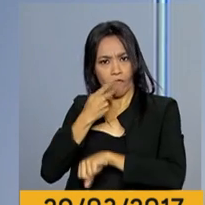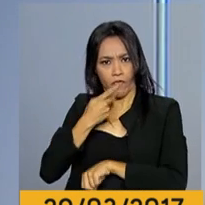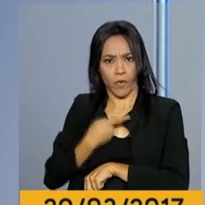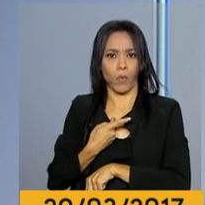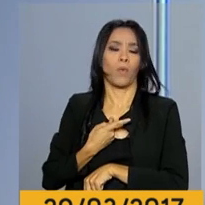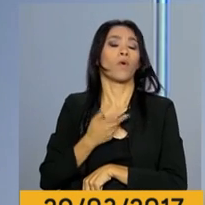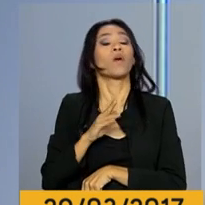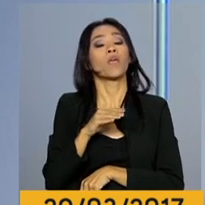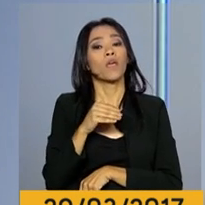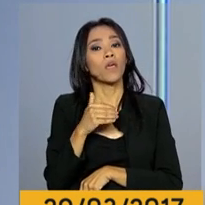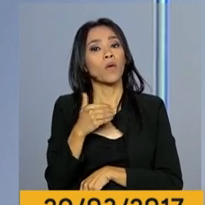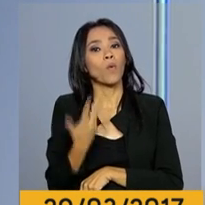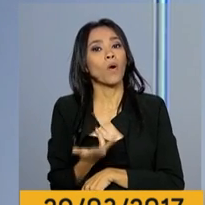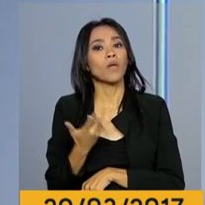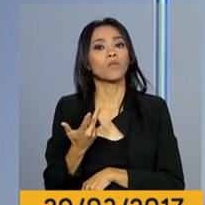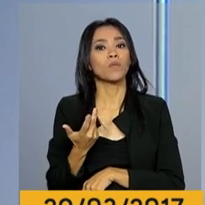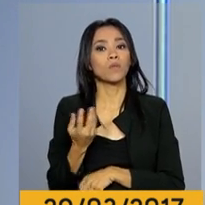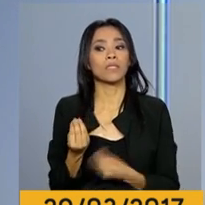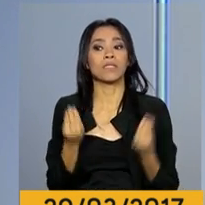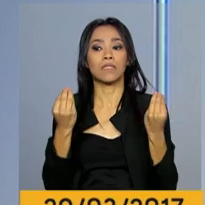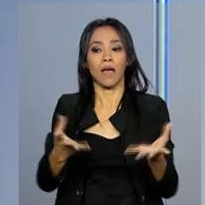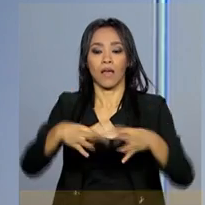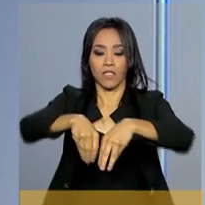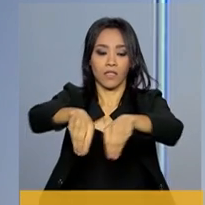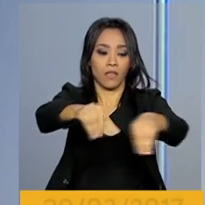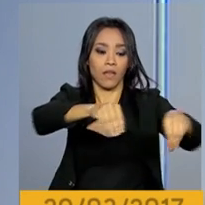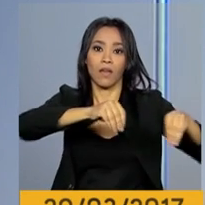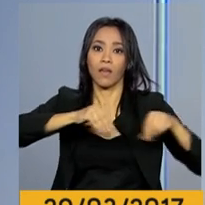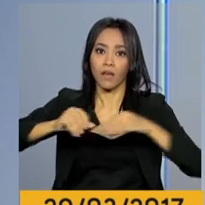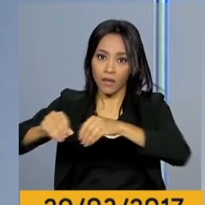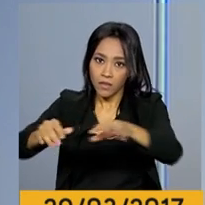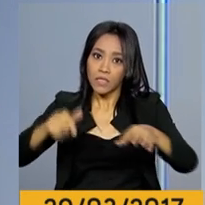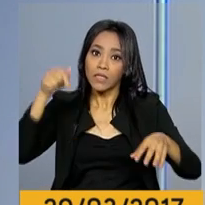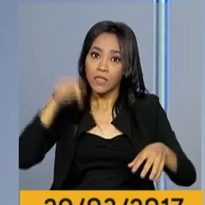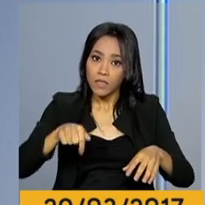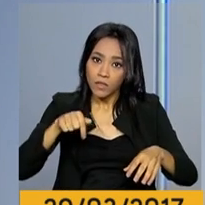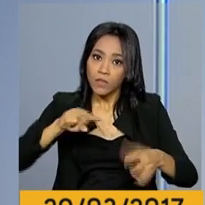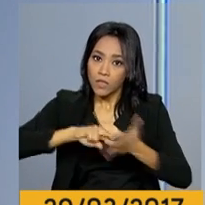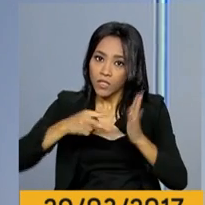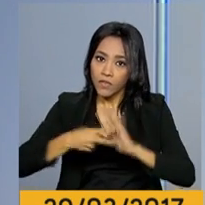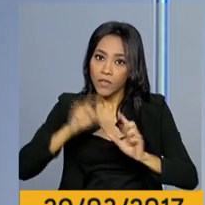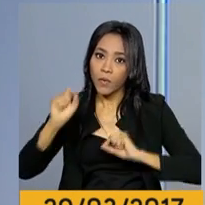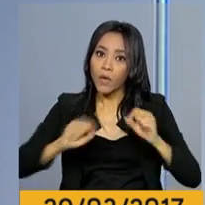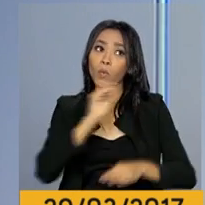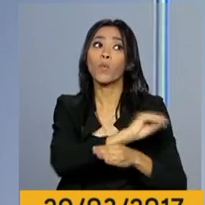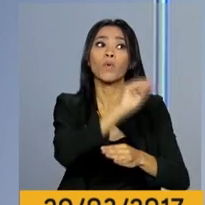a regularizar os títulos fundiários isso tem a ver com o meio ambiente